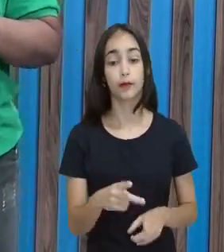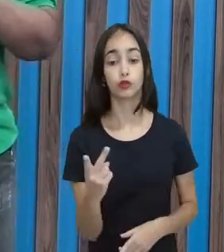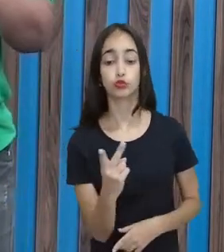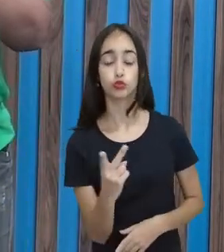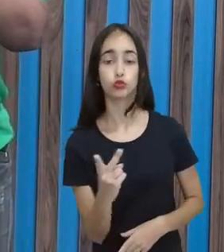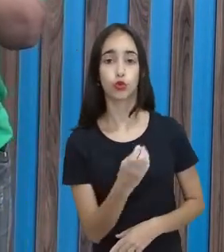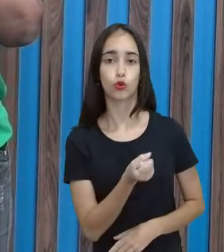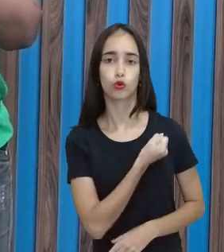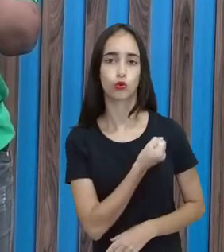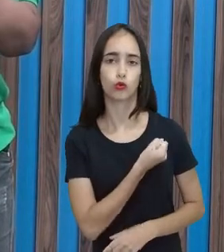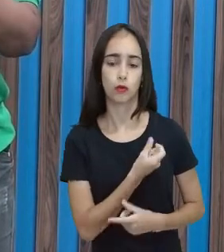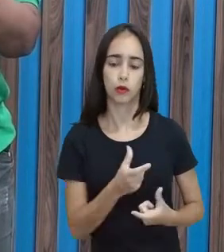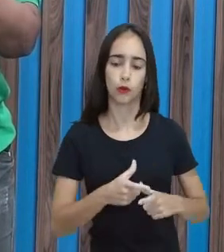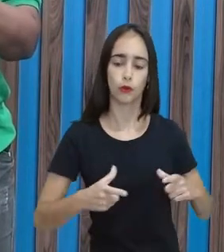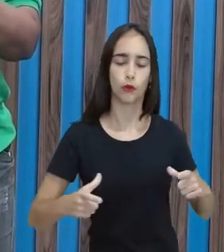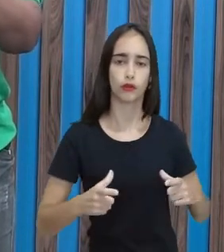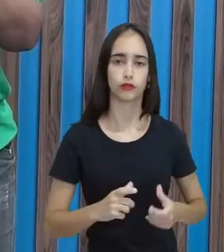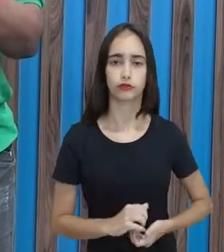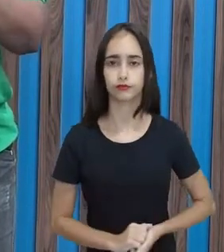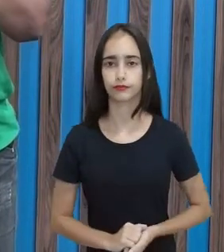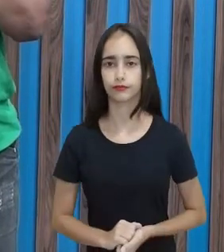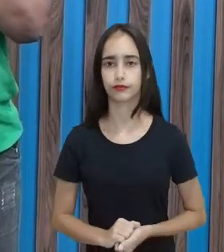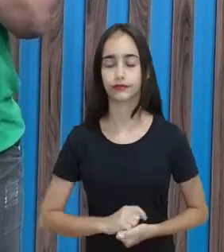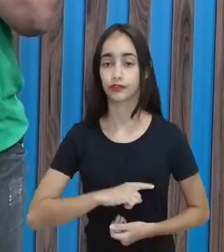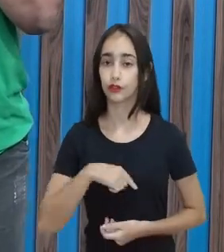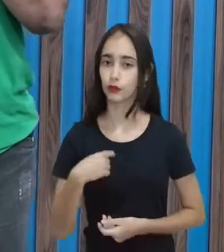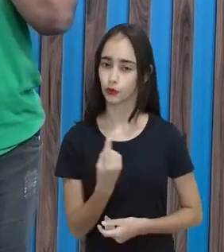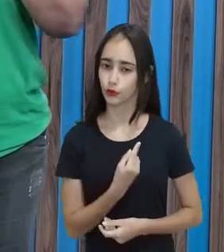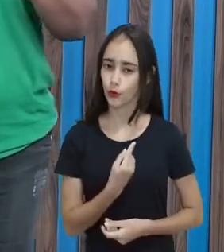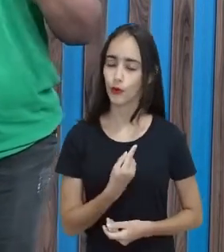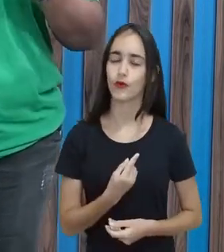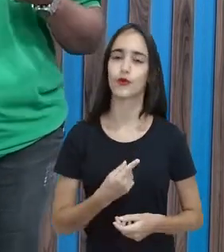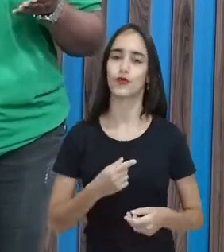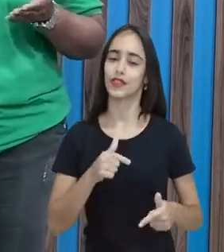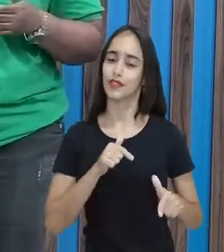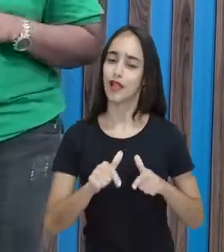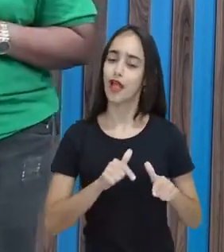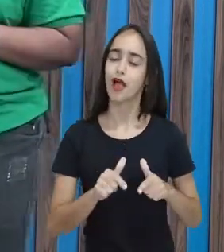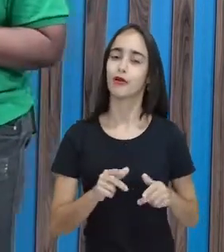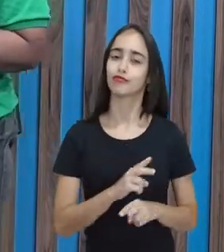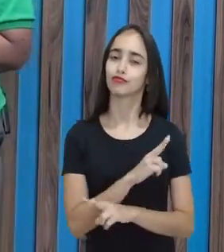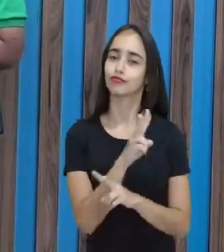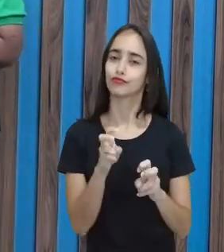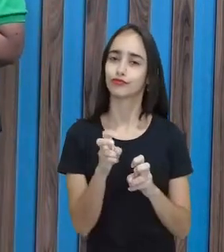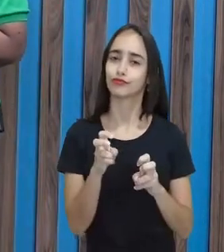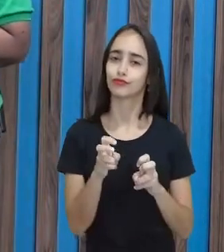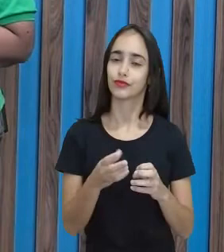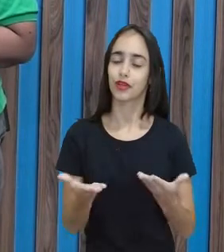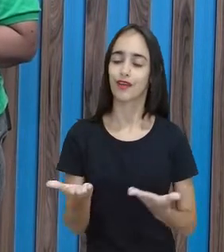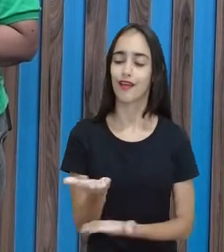hoje a relação entre duas grandezas proporcionais.